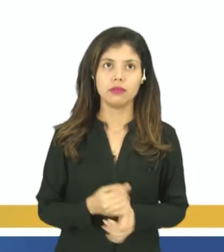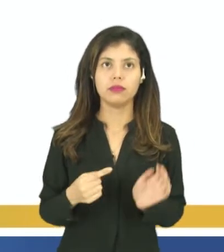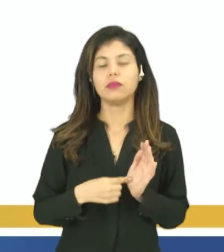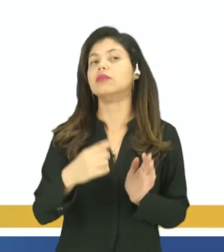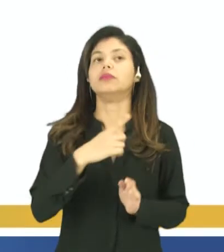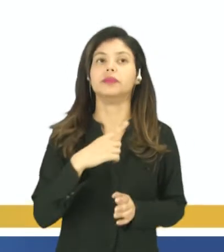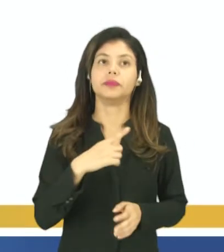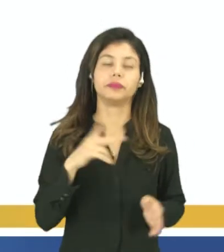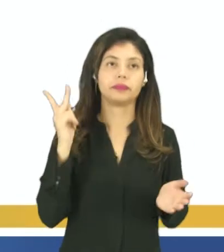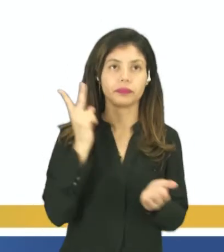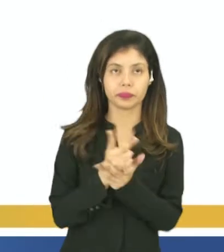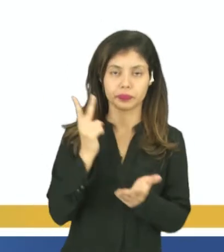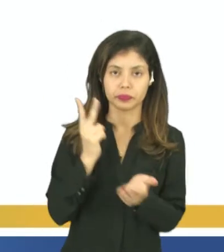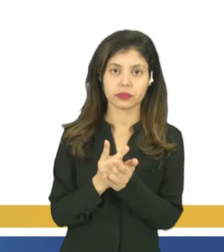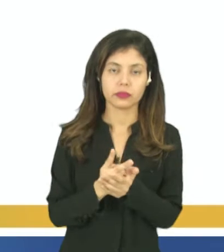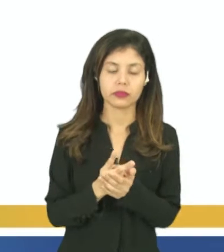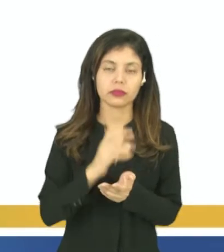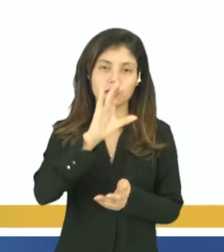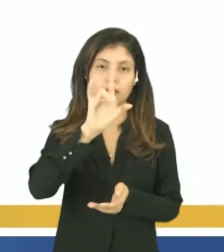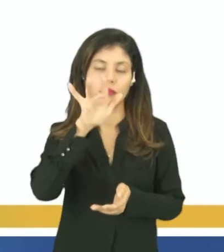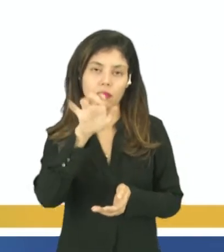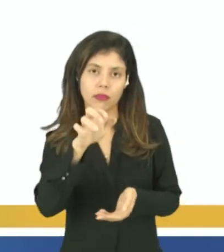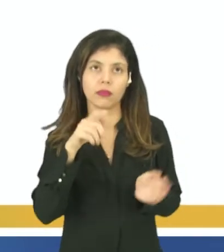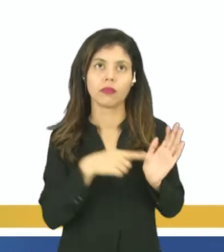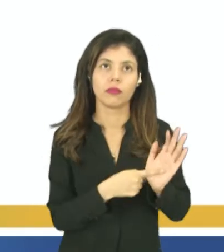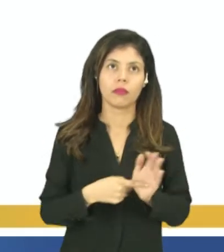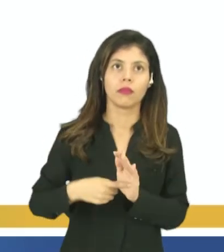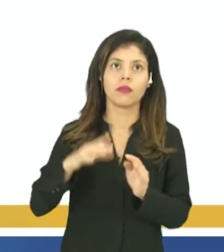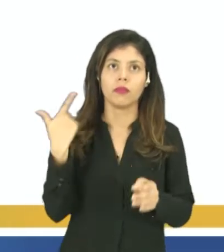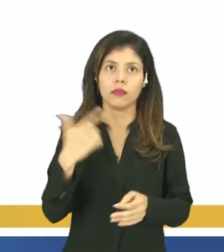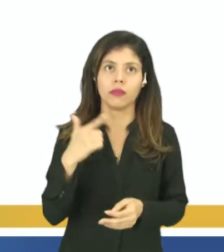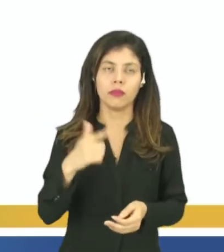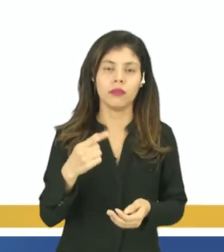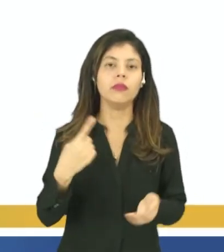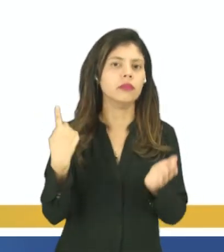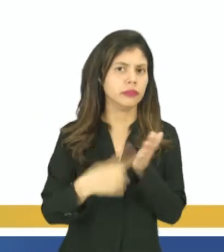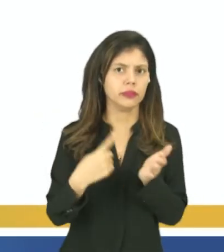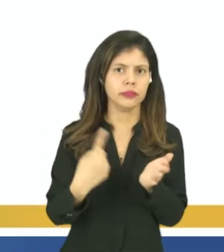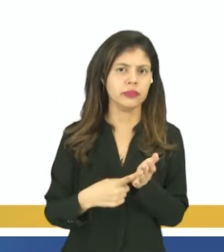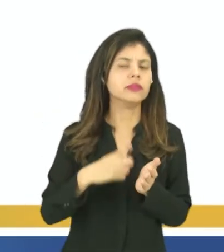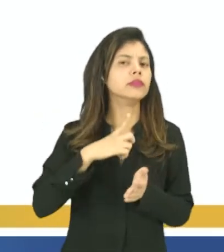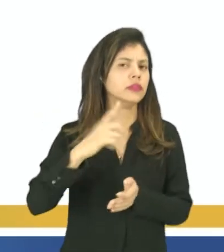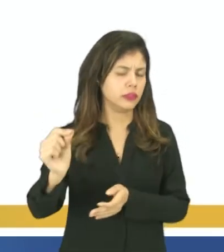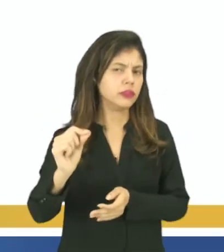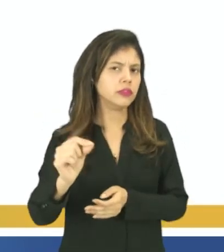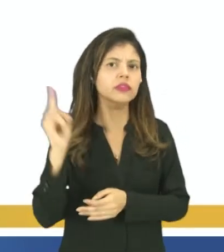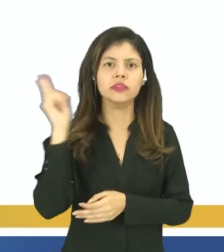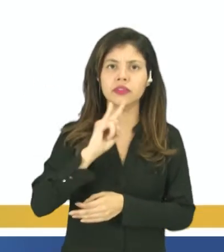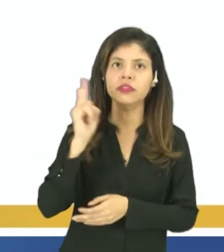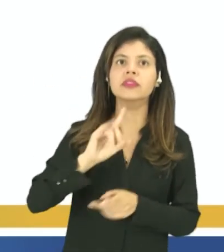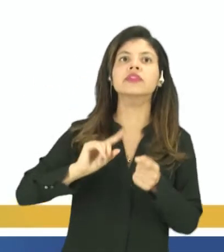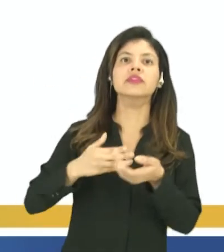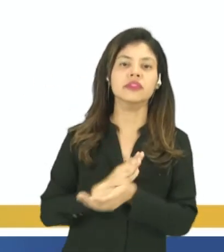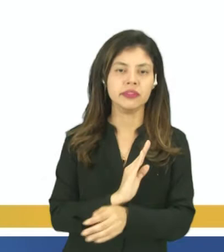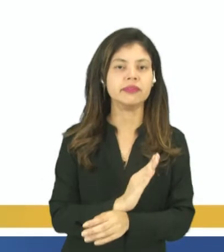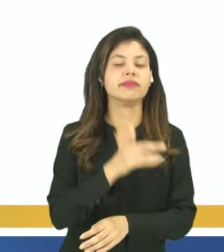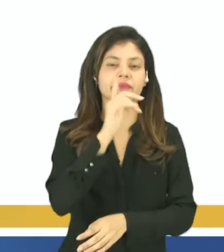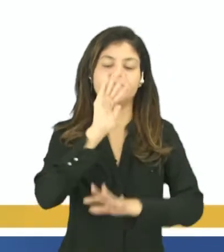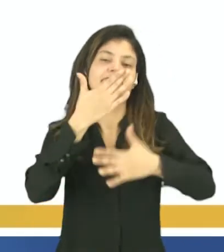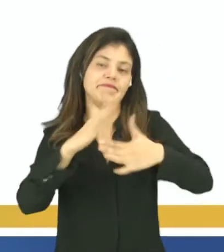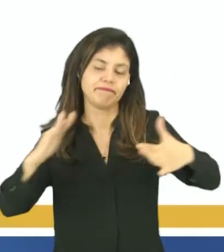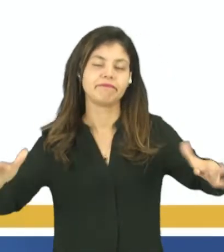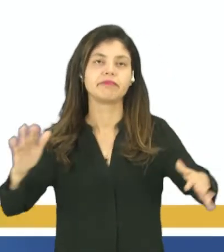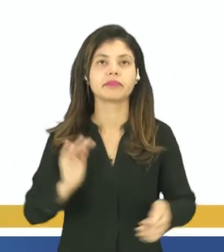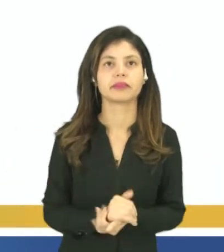mesmo tribunal decidiu que o Chile não é obrigado a negociar a saída da Bolívia para o mar.